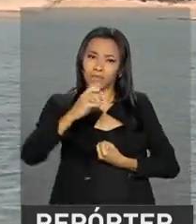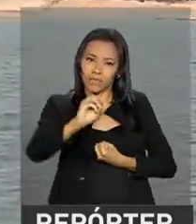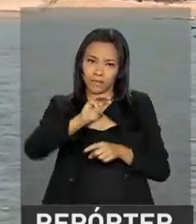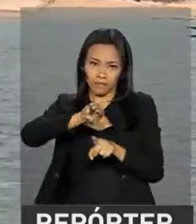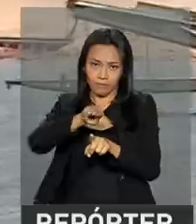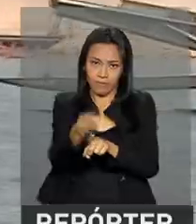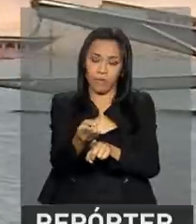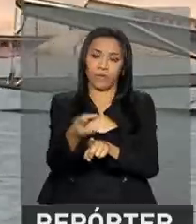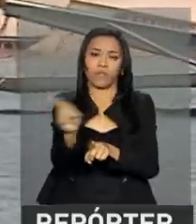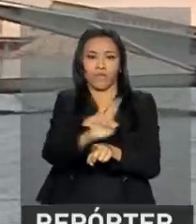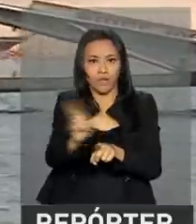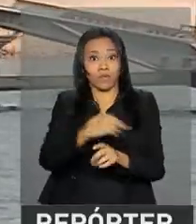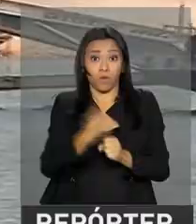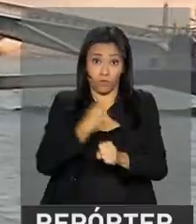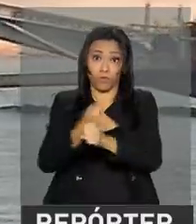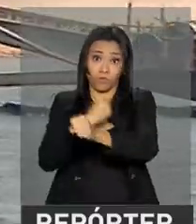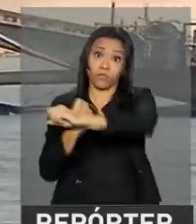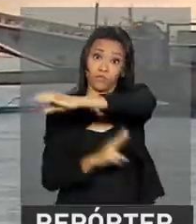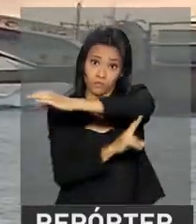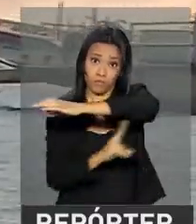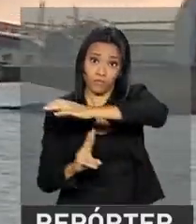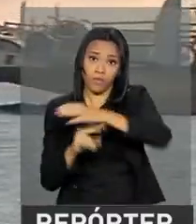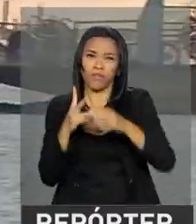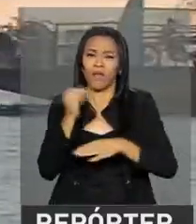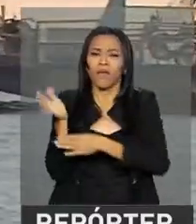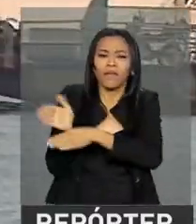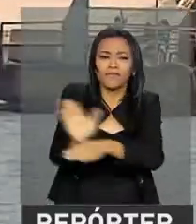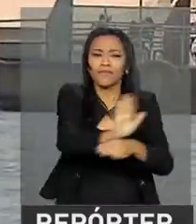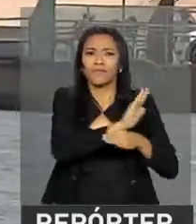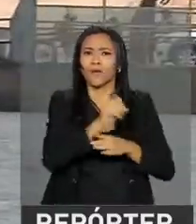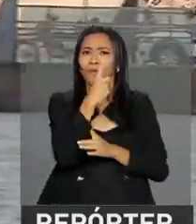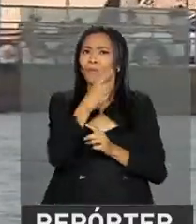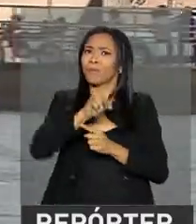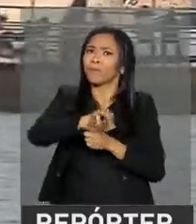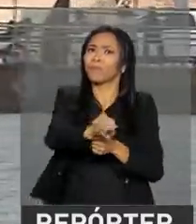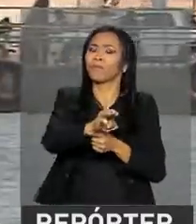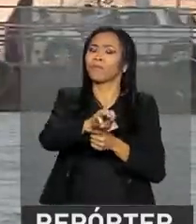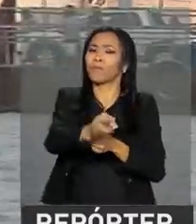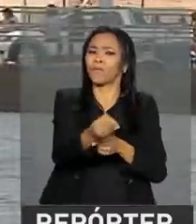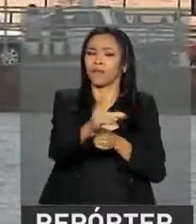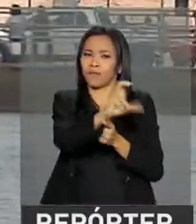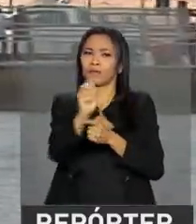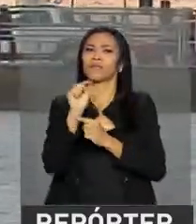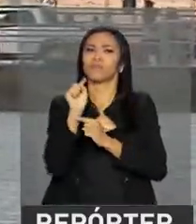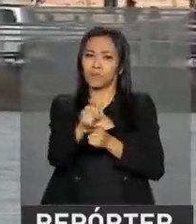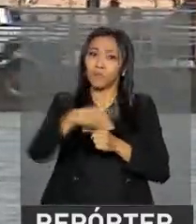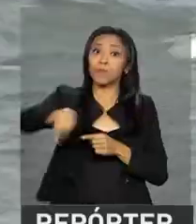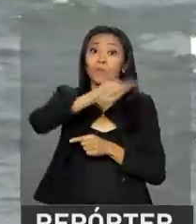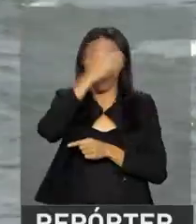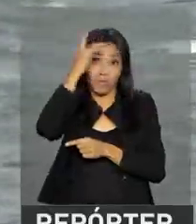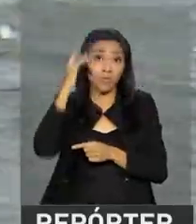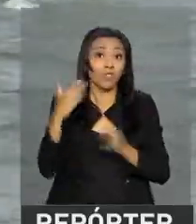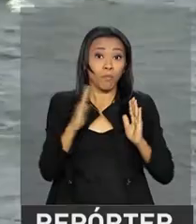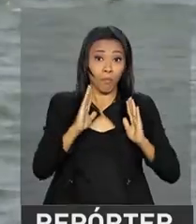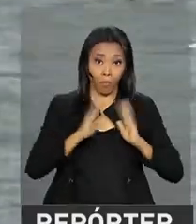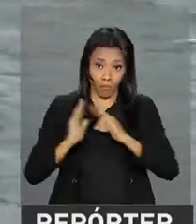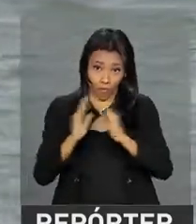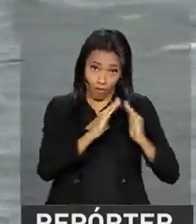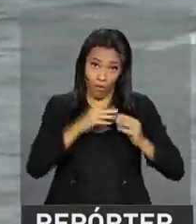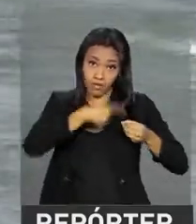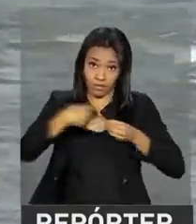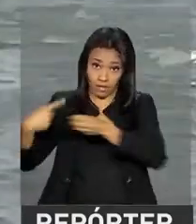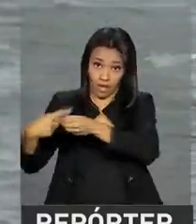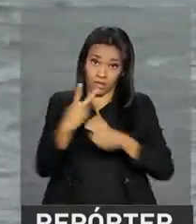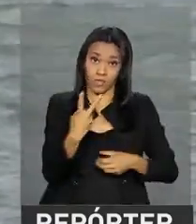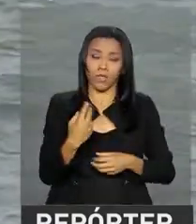para a construção e beneficiar em torno de um milhão e meio de pessoas lá nessa região hoje a travessia entre